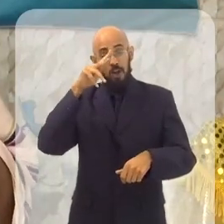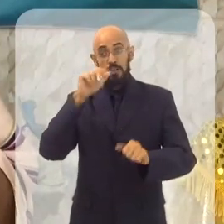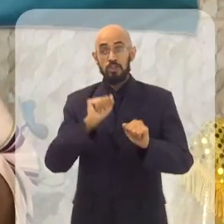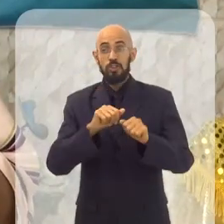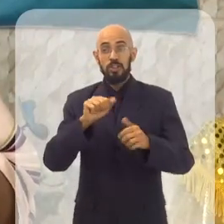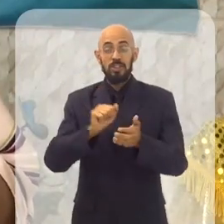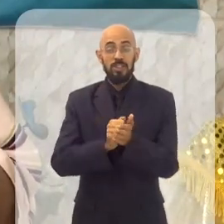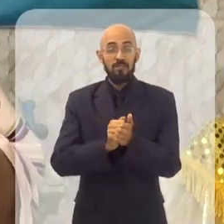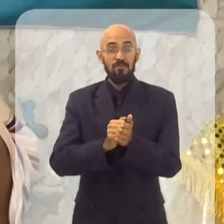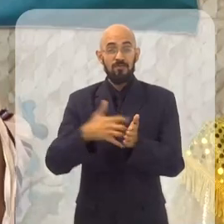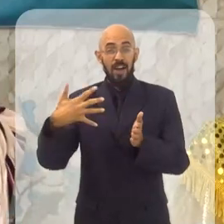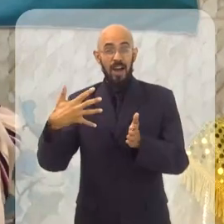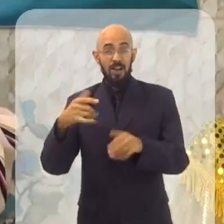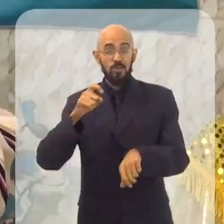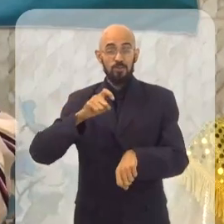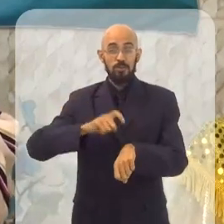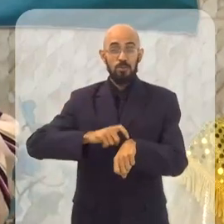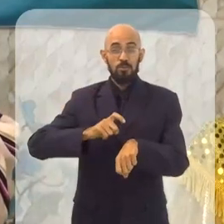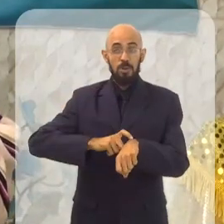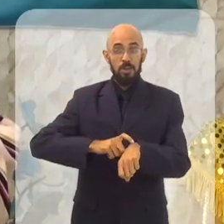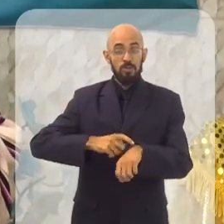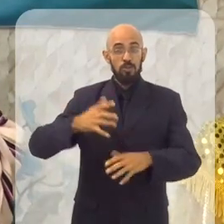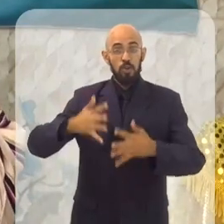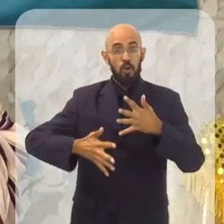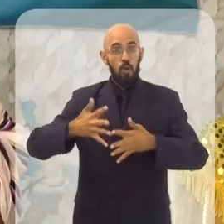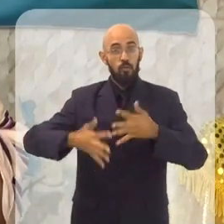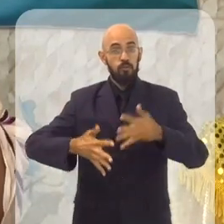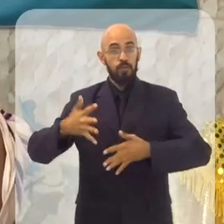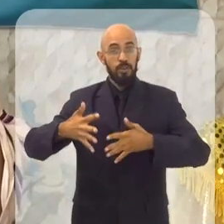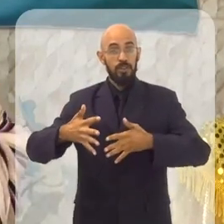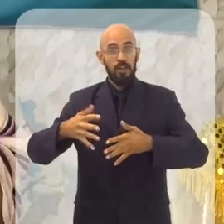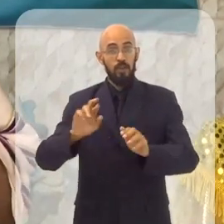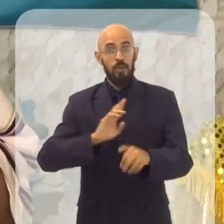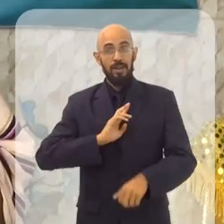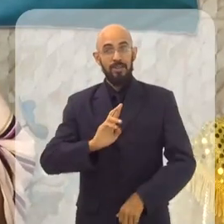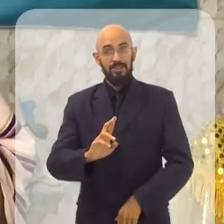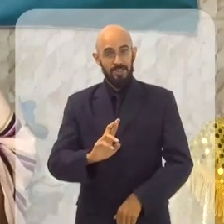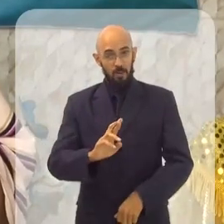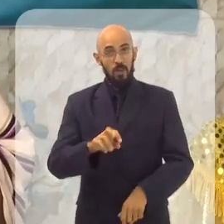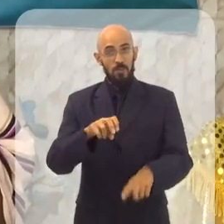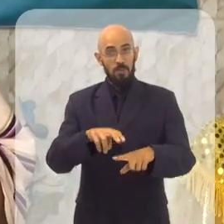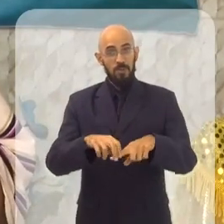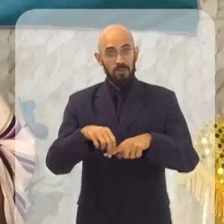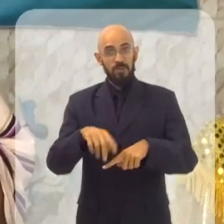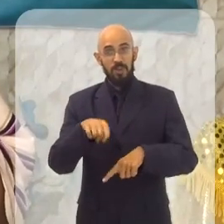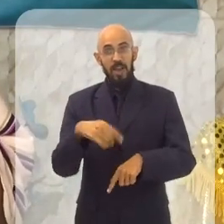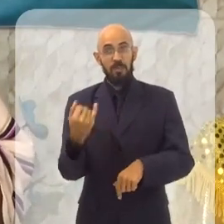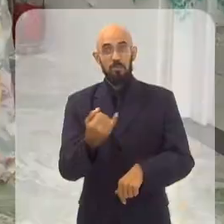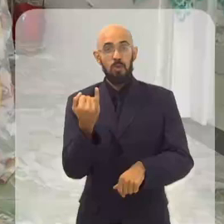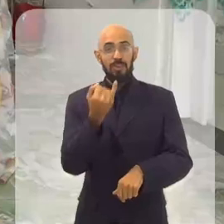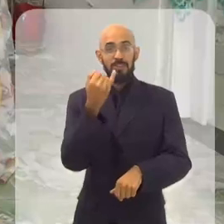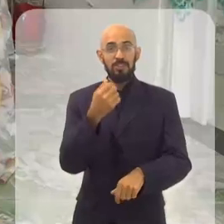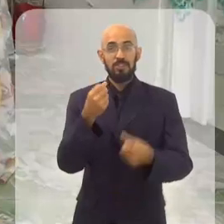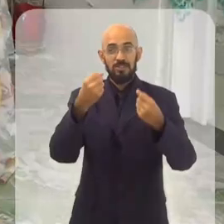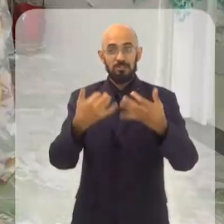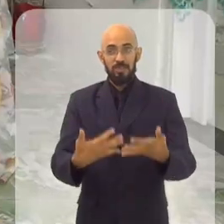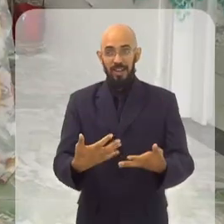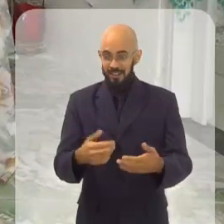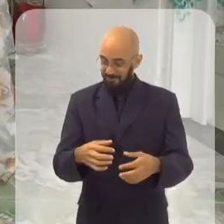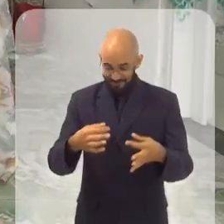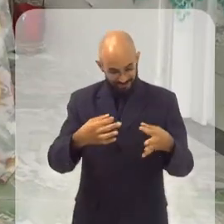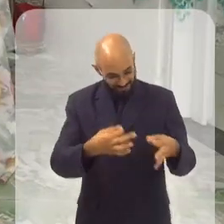muitos momentos se conflita com a religião. Por isso que é importante a gente falar a respeito. Não é isso,